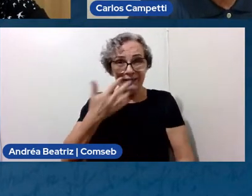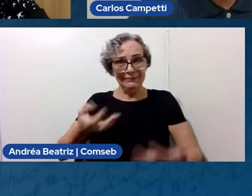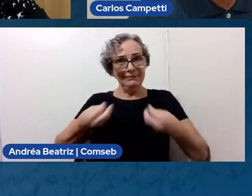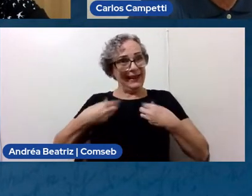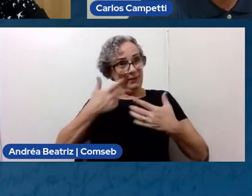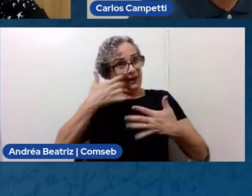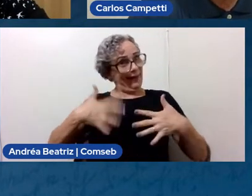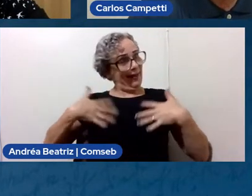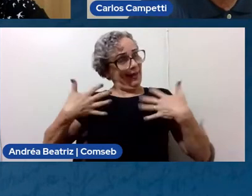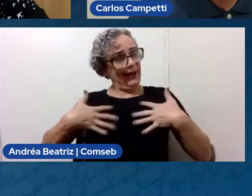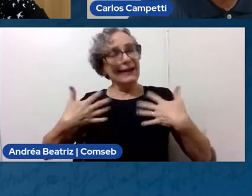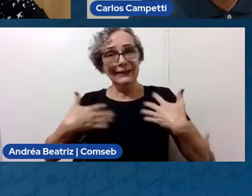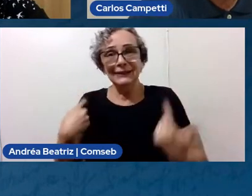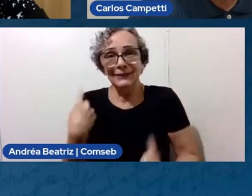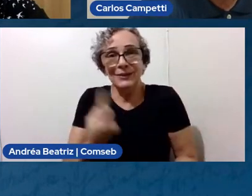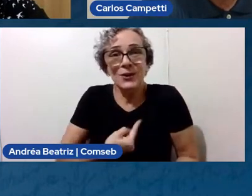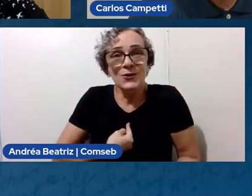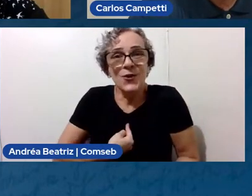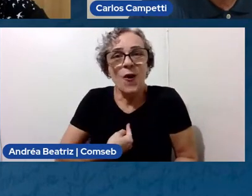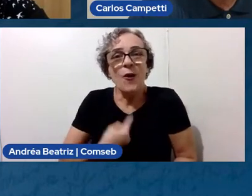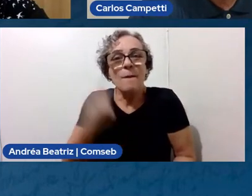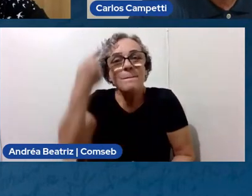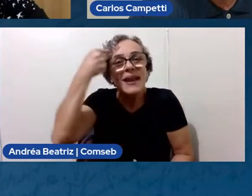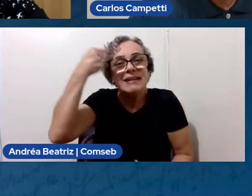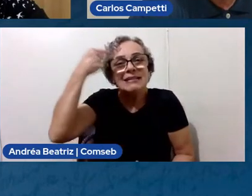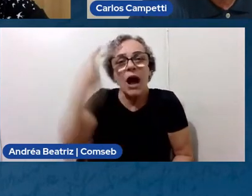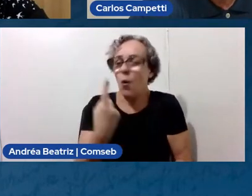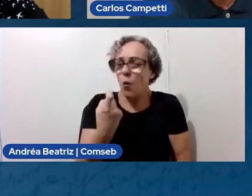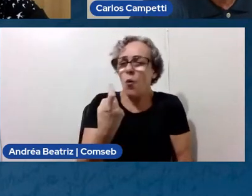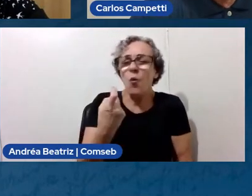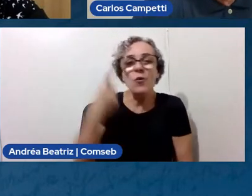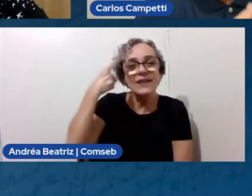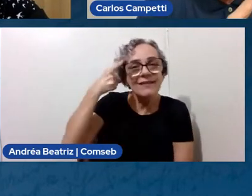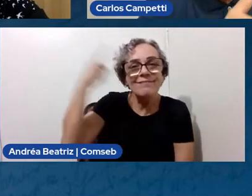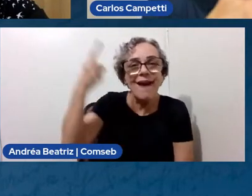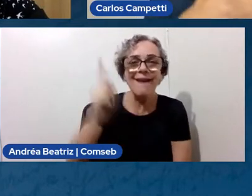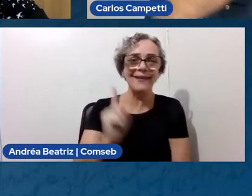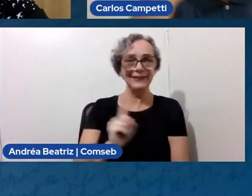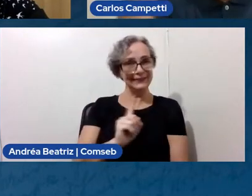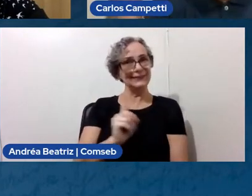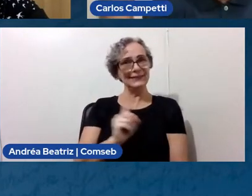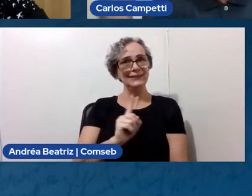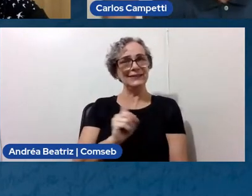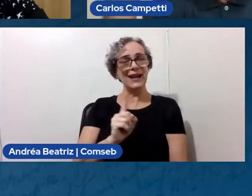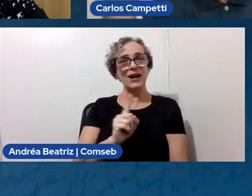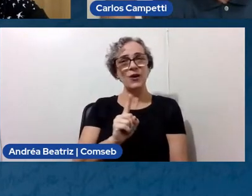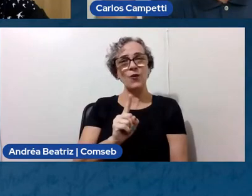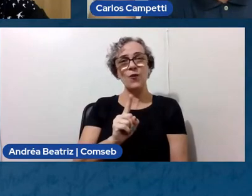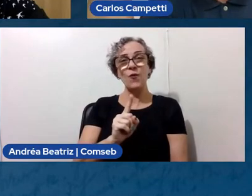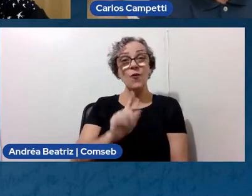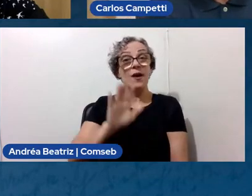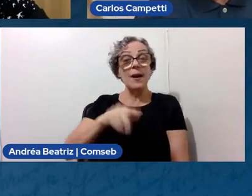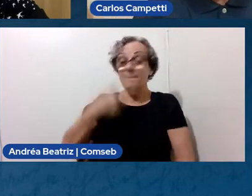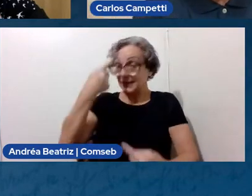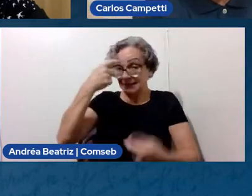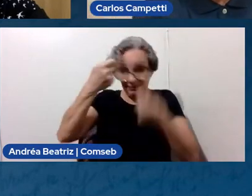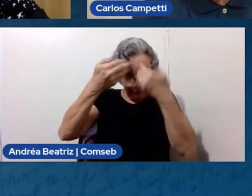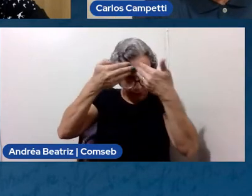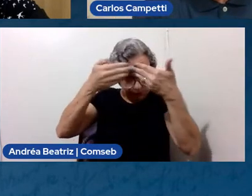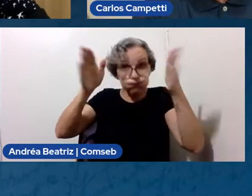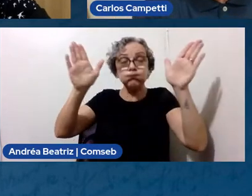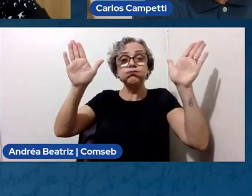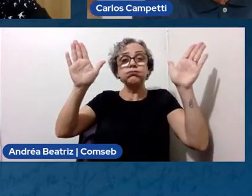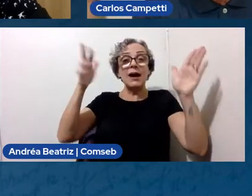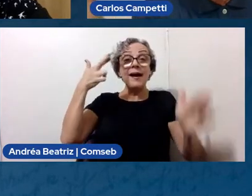gente não se fechar numa ideia única, manter o nosso, como a Marlene colocou, o pensamento aberto para as